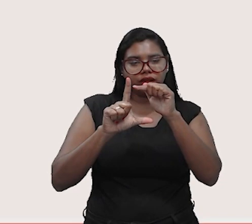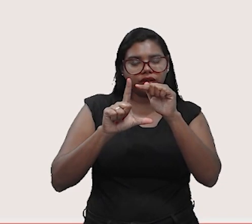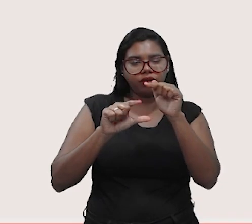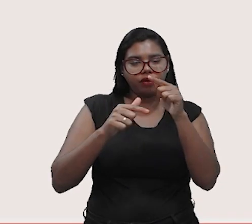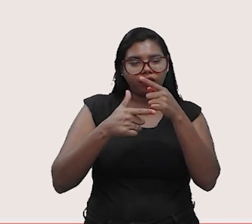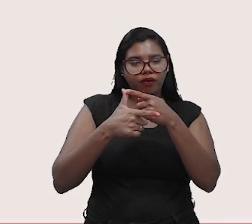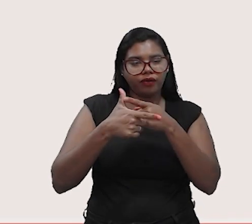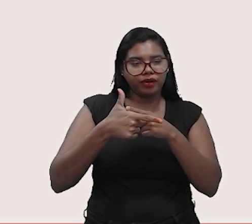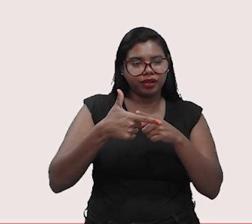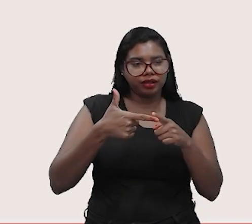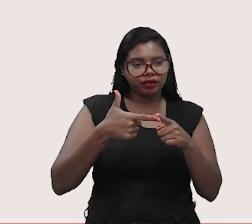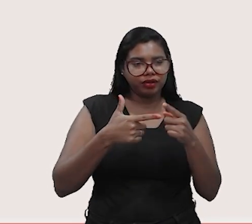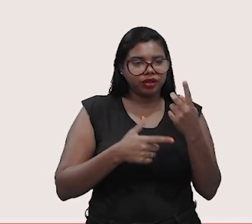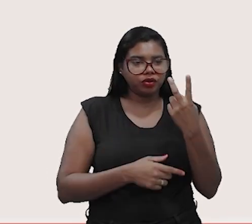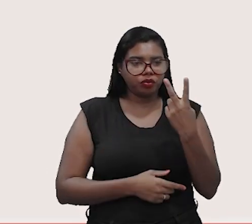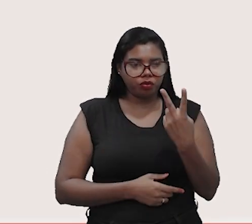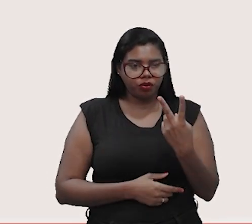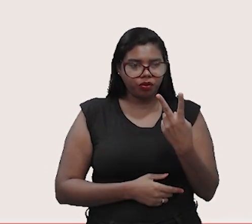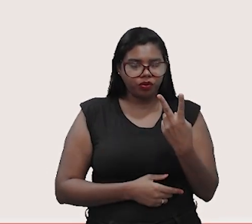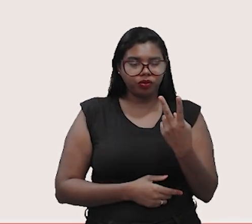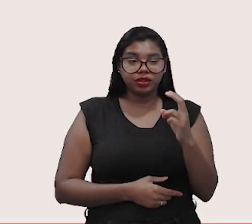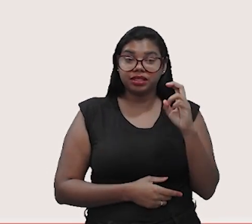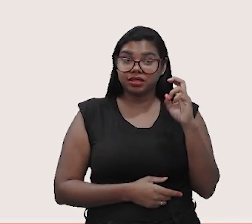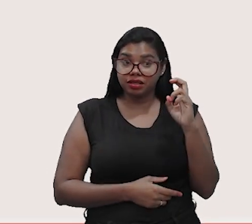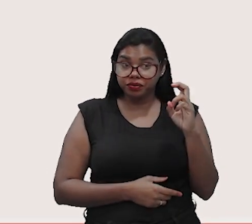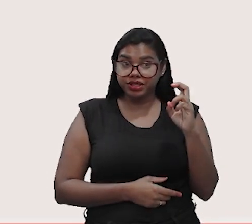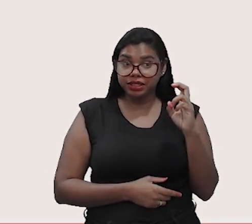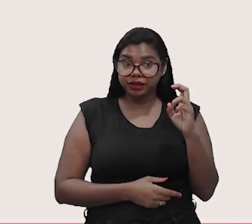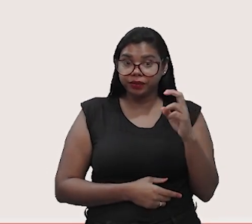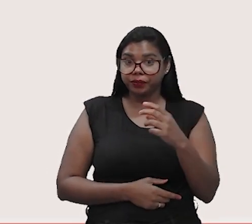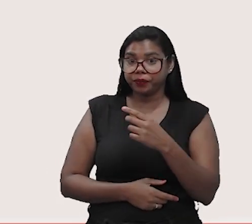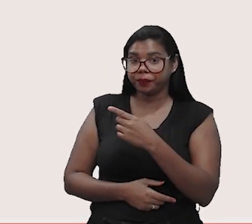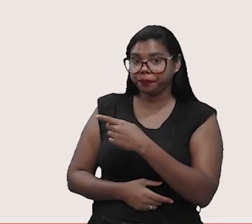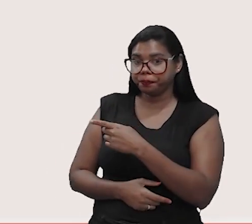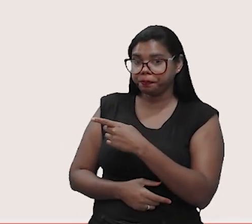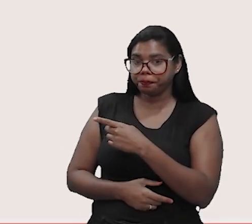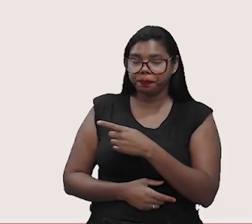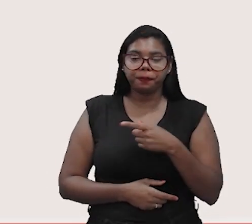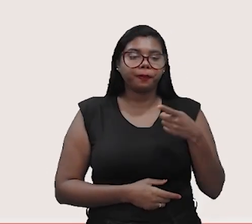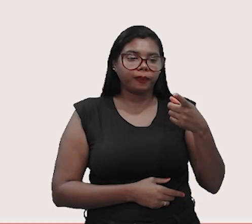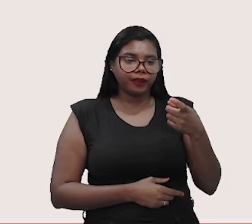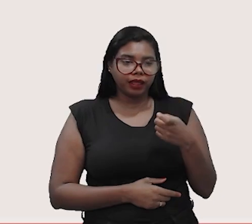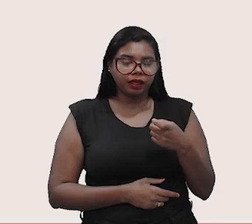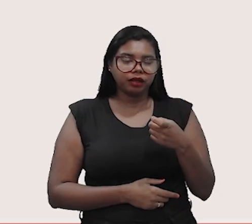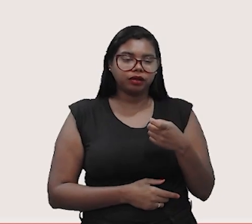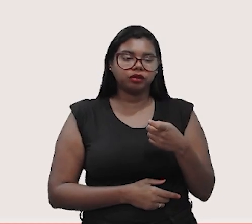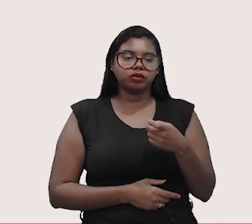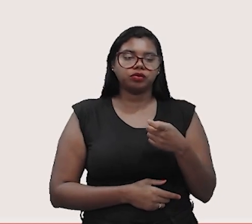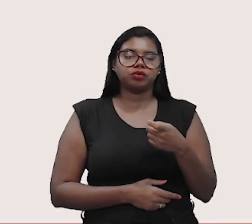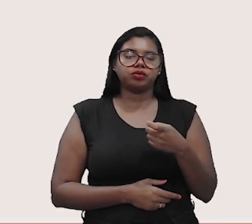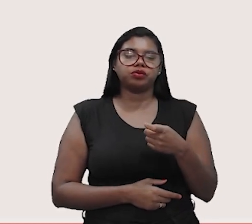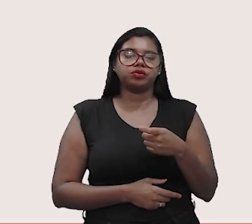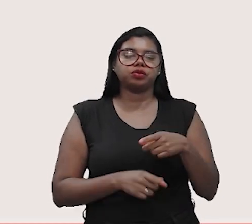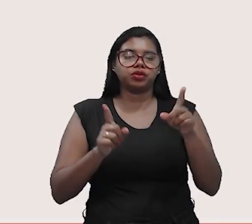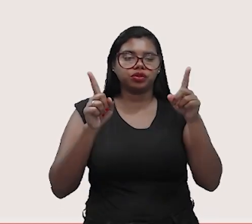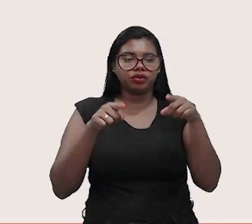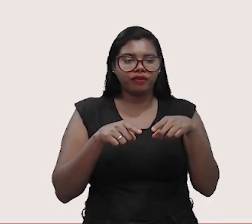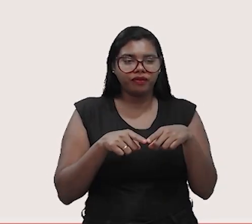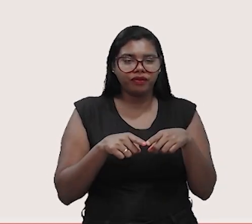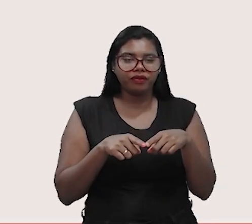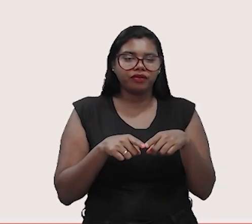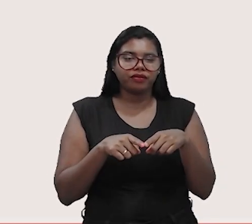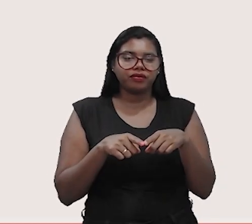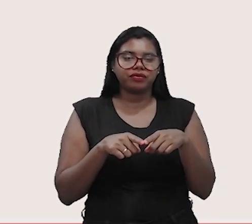aqui, galera, seria o ponto 5. Ou seja, o x-vértice é média aritmética das